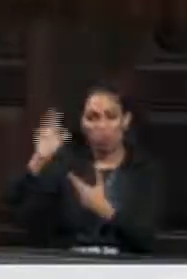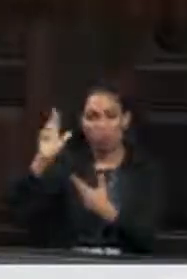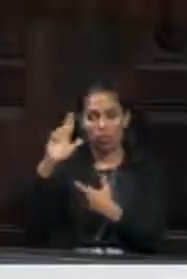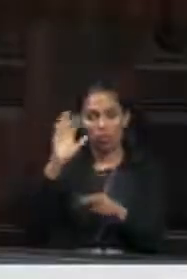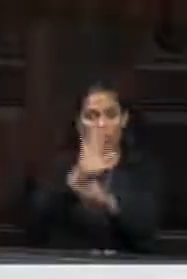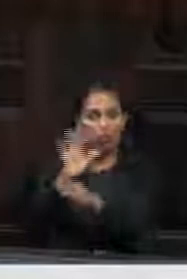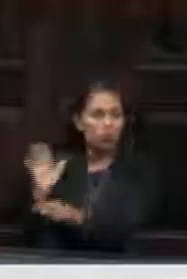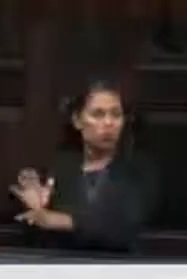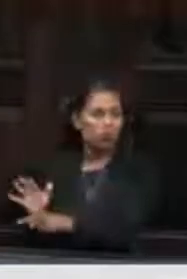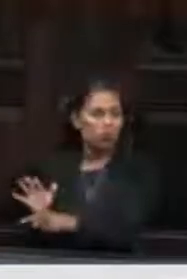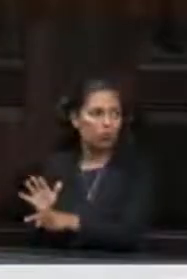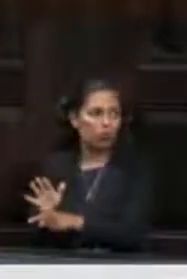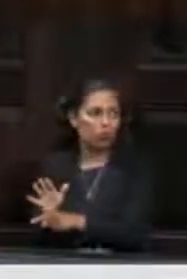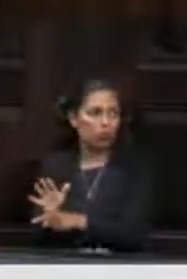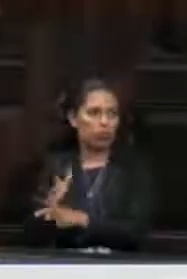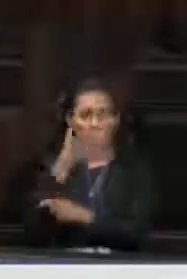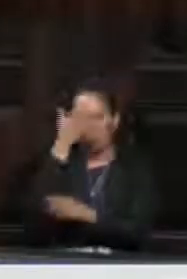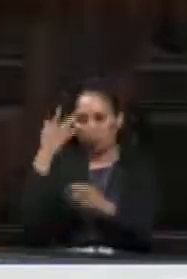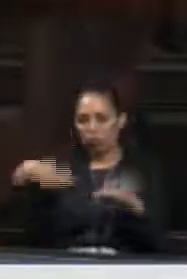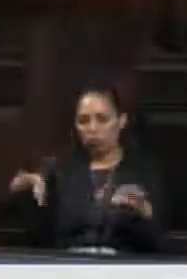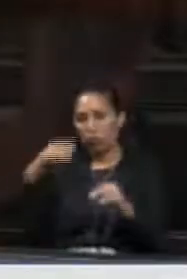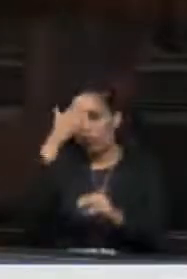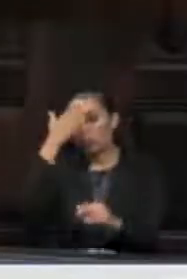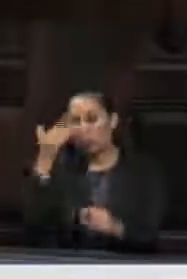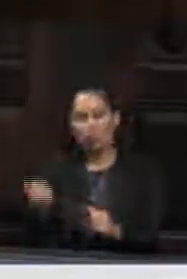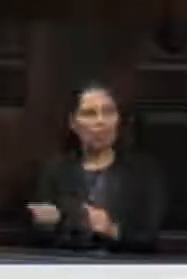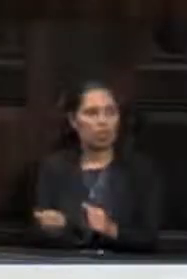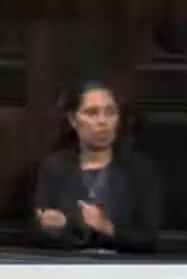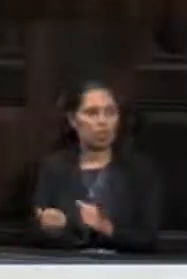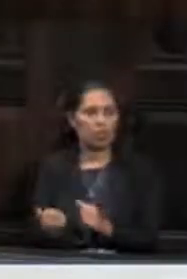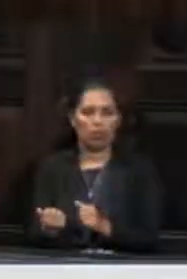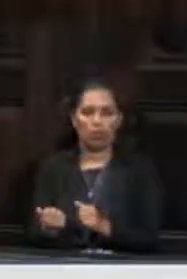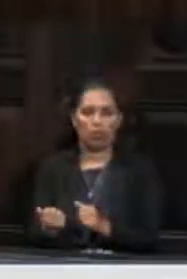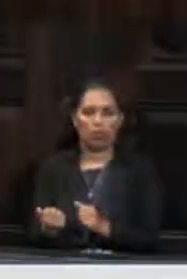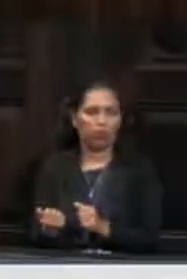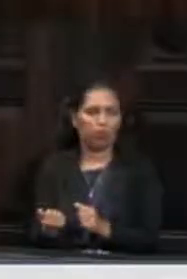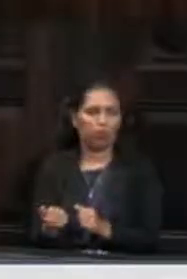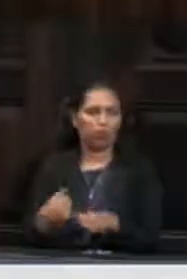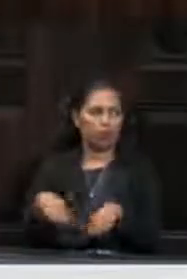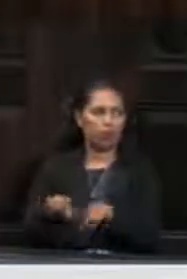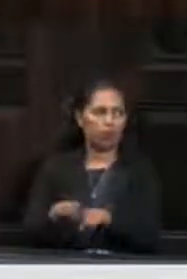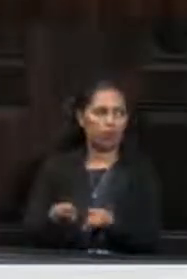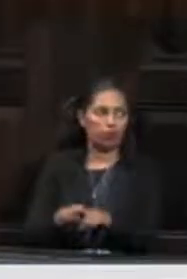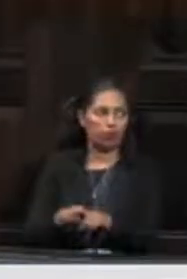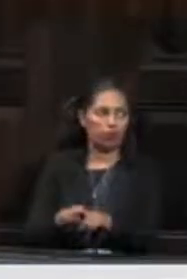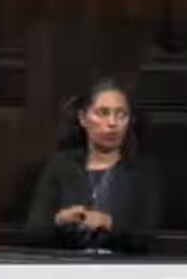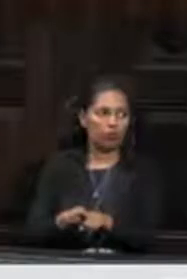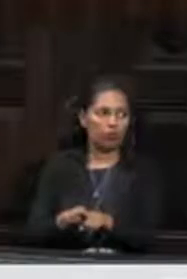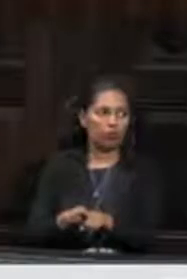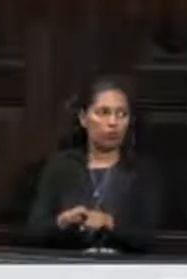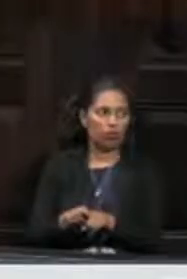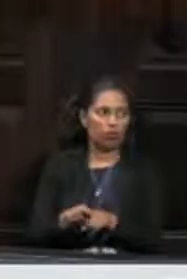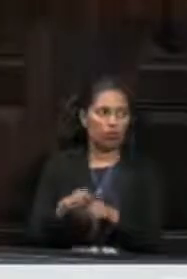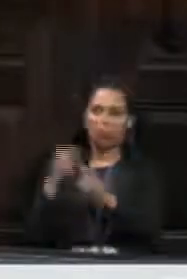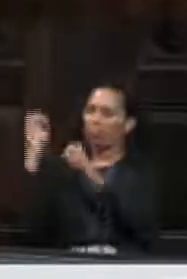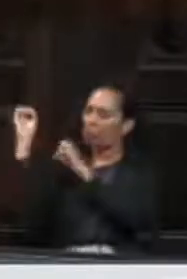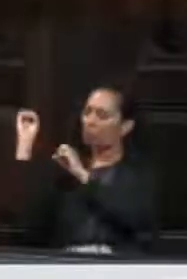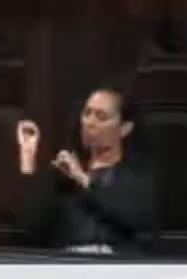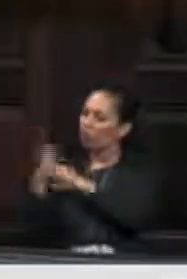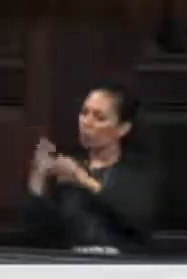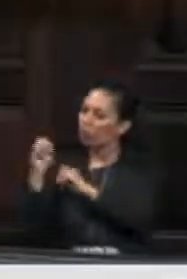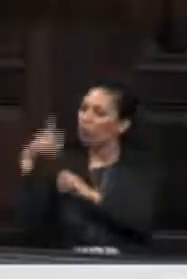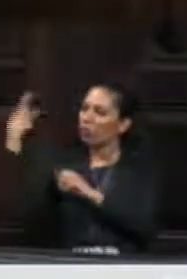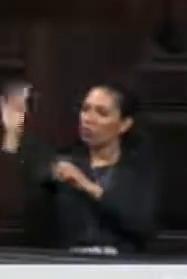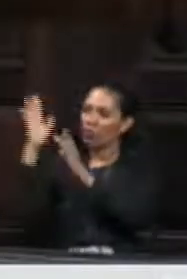restaurou. E isso é fato, todo mundo sabe disso. E vou mais longe. O cristianismo contribuiu e